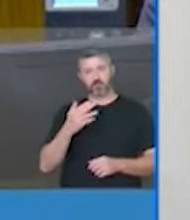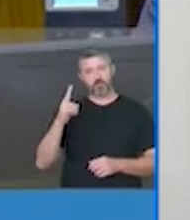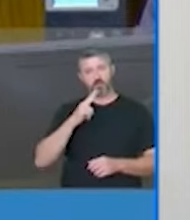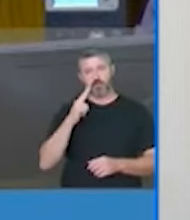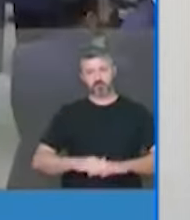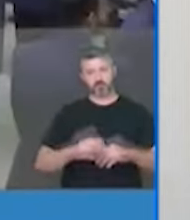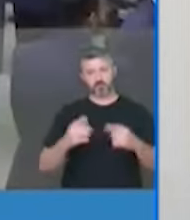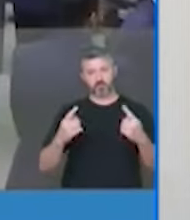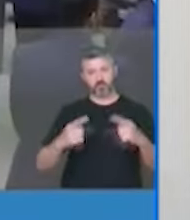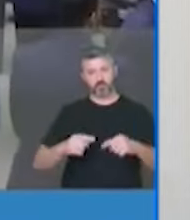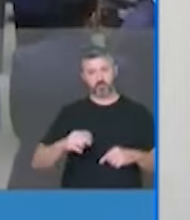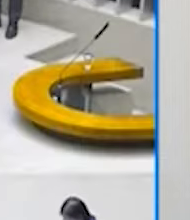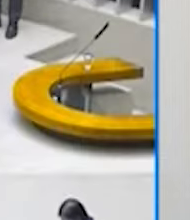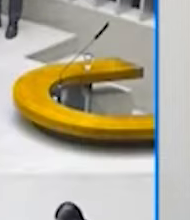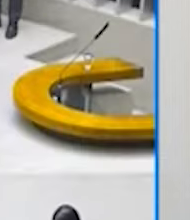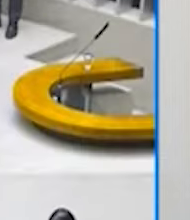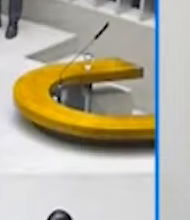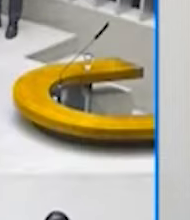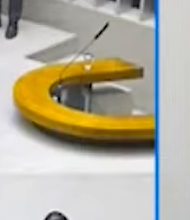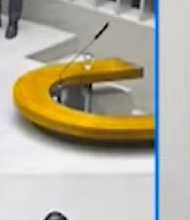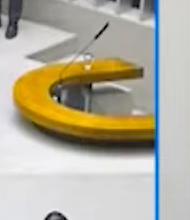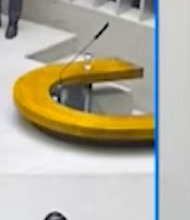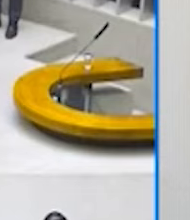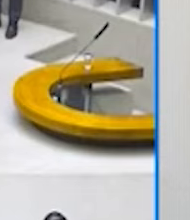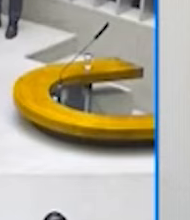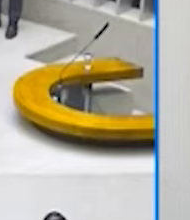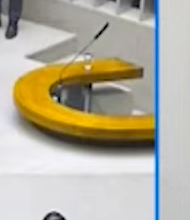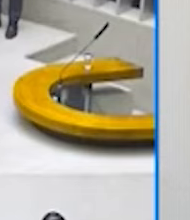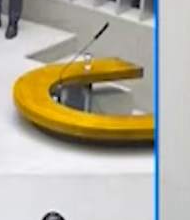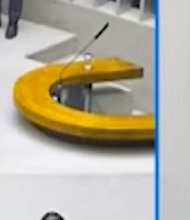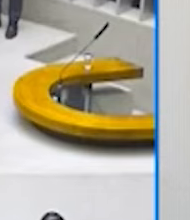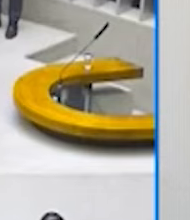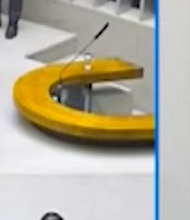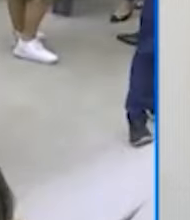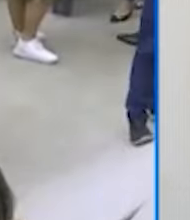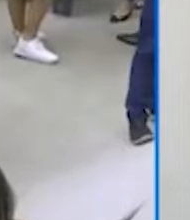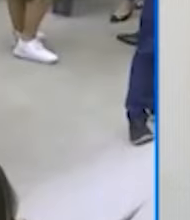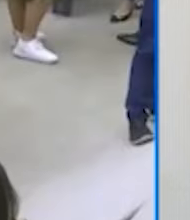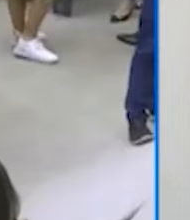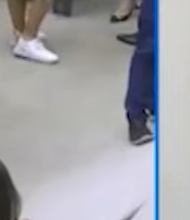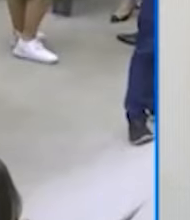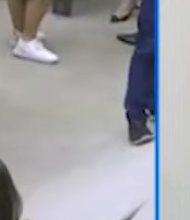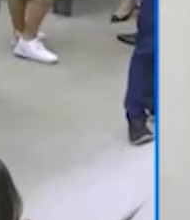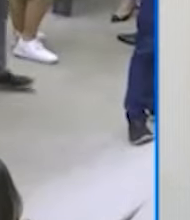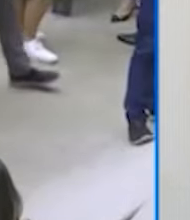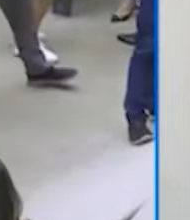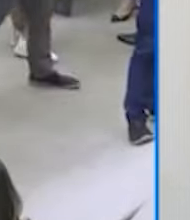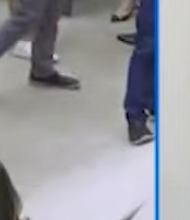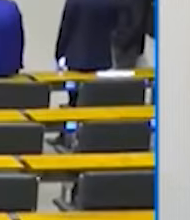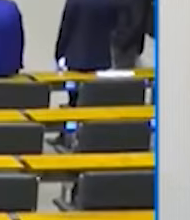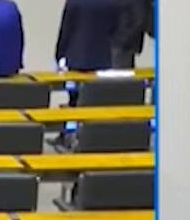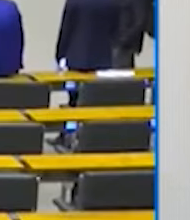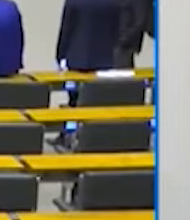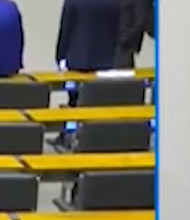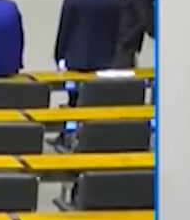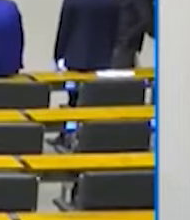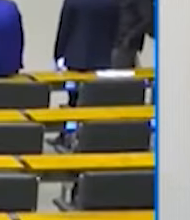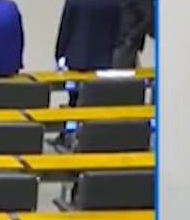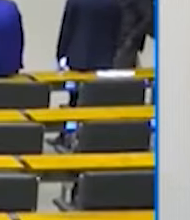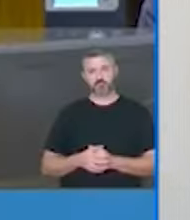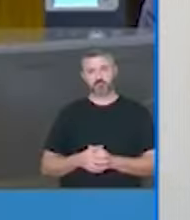uma manifestação do ponto de vista técnico, do ponto de vista jurídico, sobre esse PL, né?